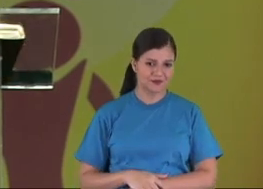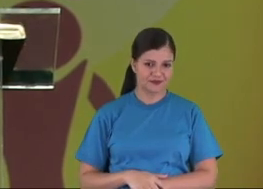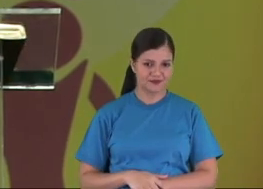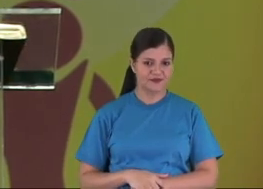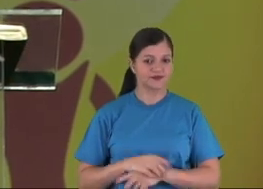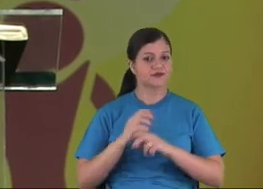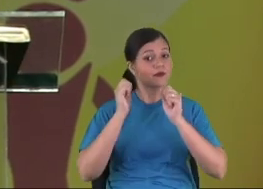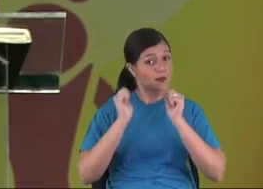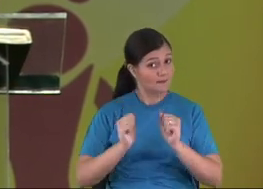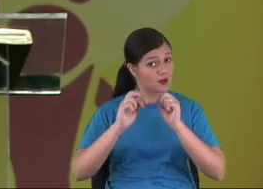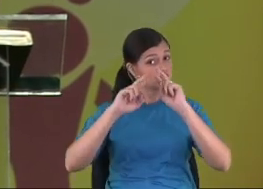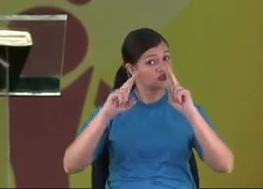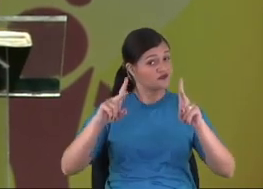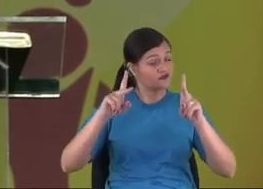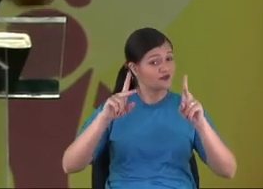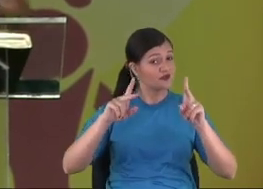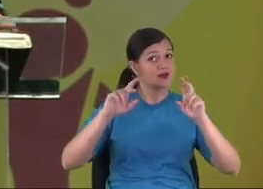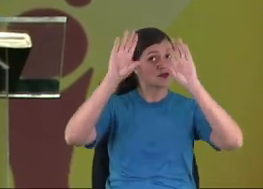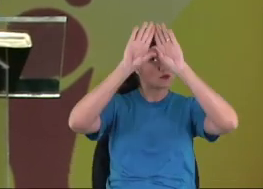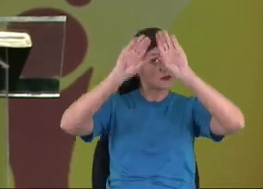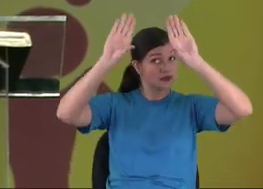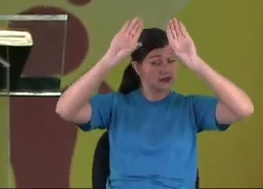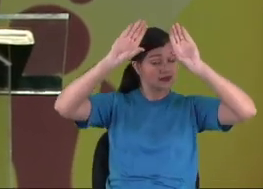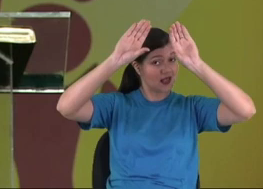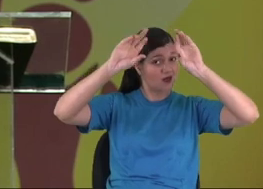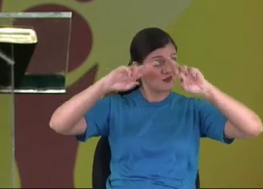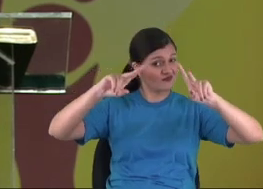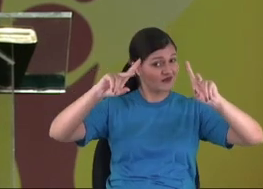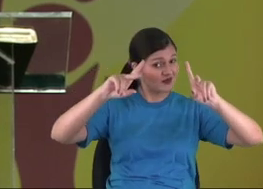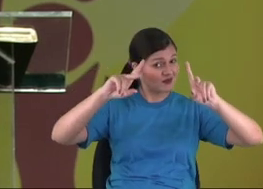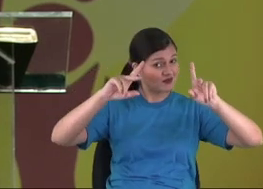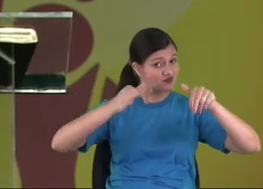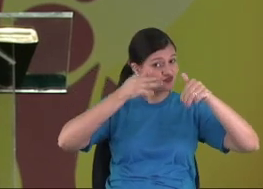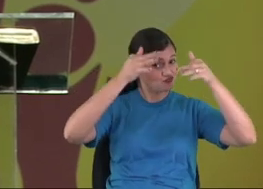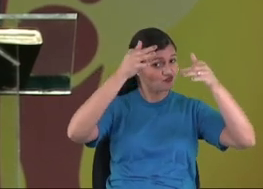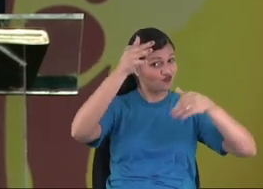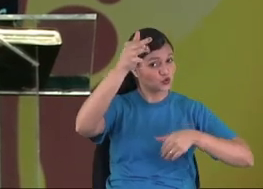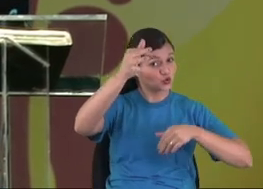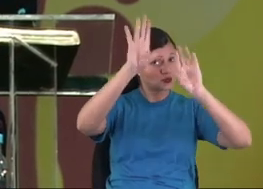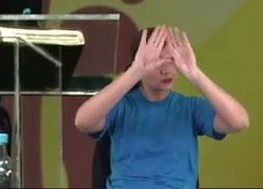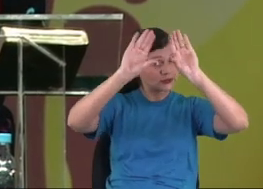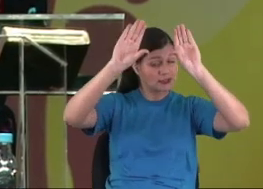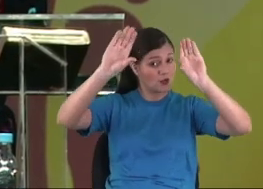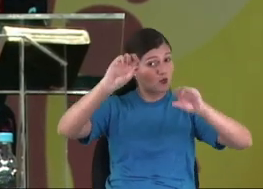Pode ser a diferença entre céu e inferno. É isso que nós estamos falando.